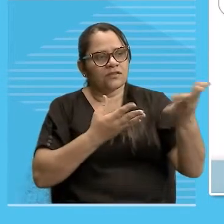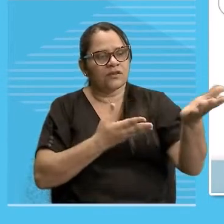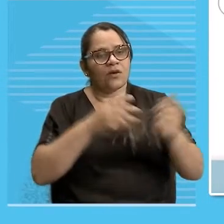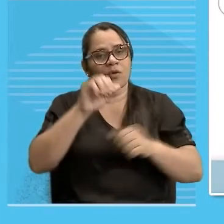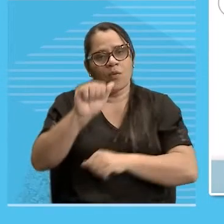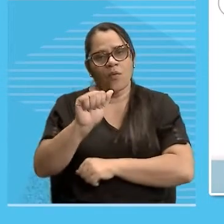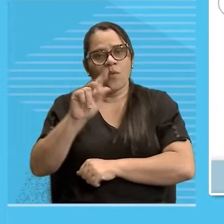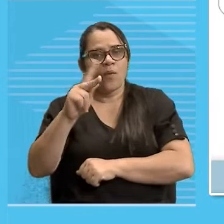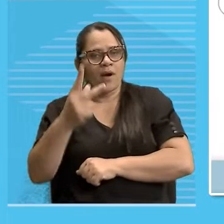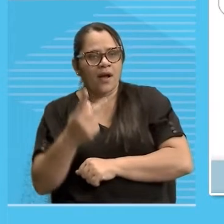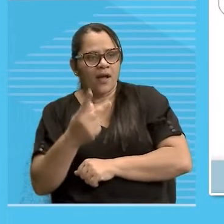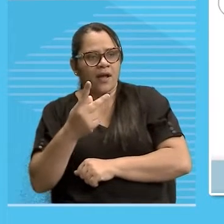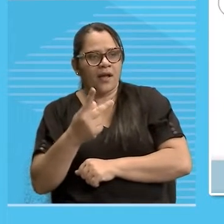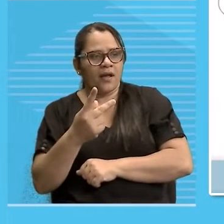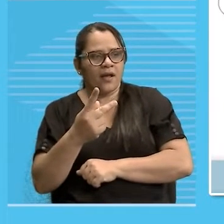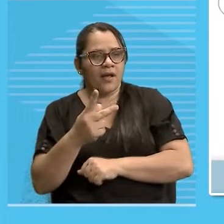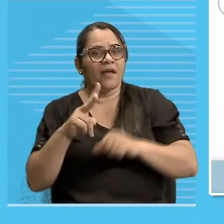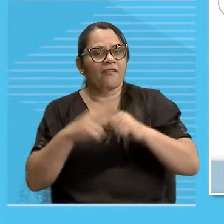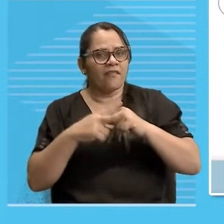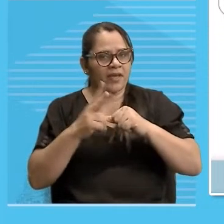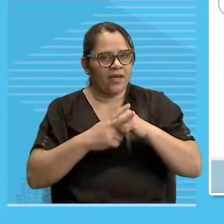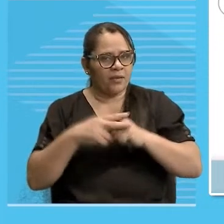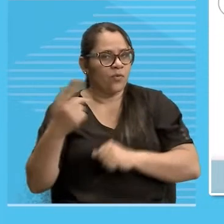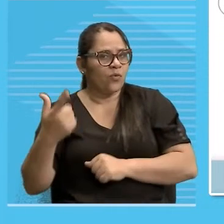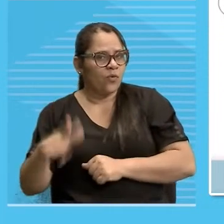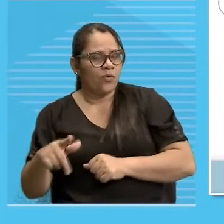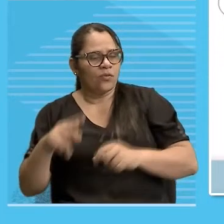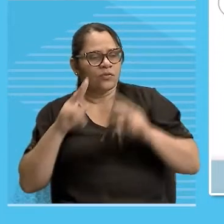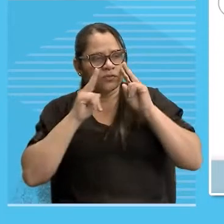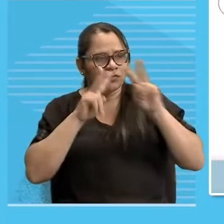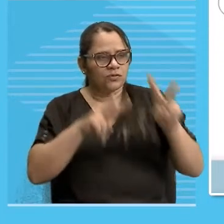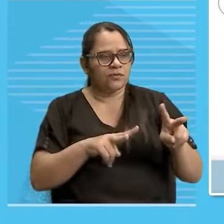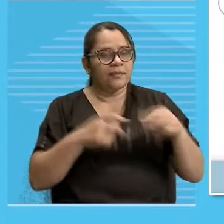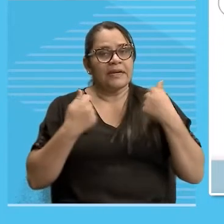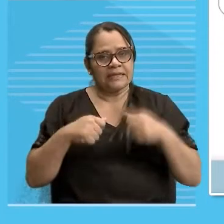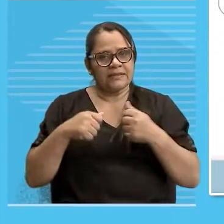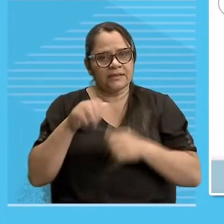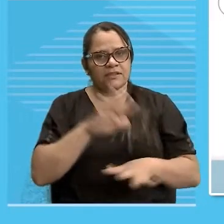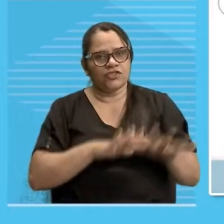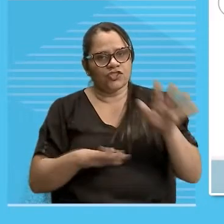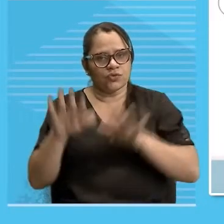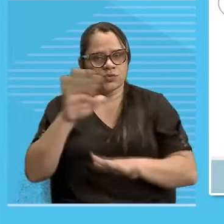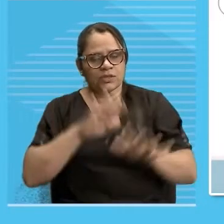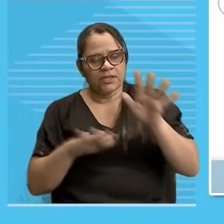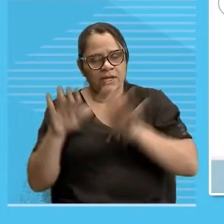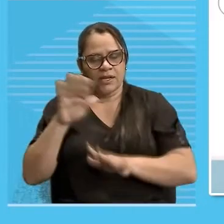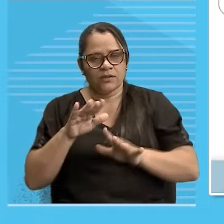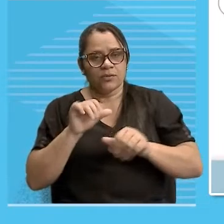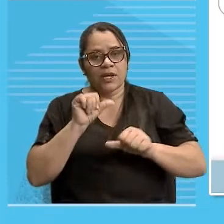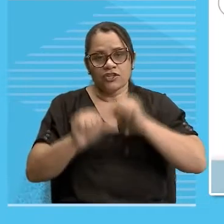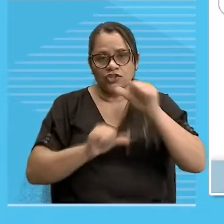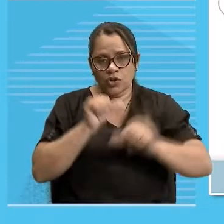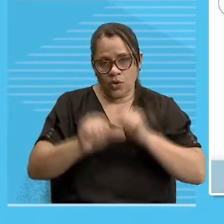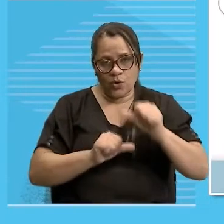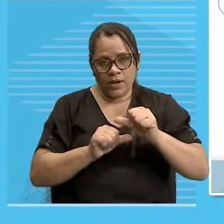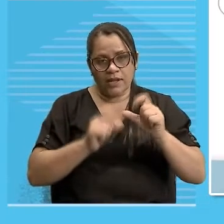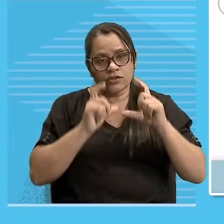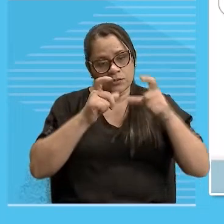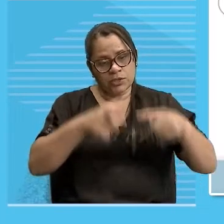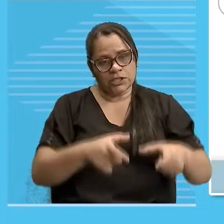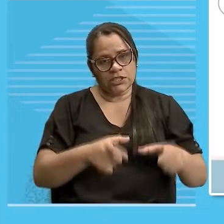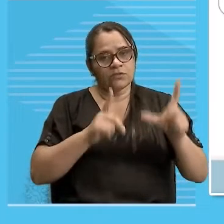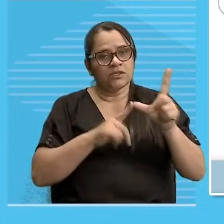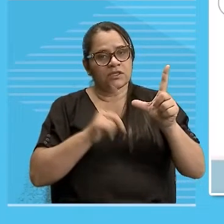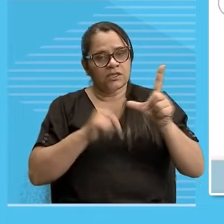é verbo, pelo amor de Deus, cuidado. Cuidado que a simples troca de posição das letras, ó, vai